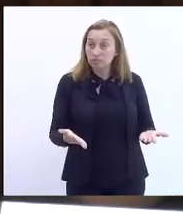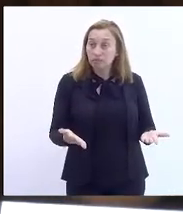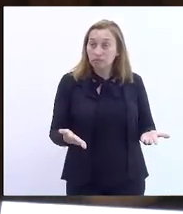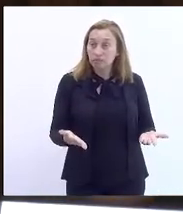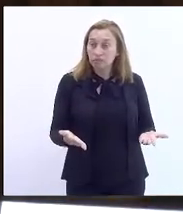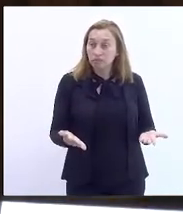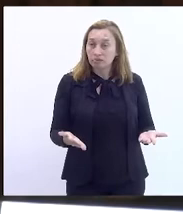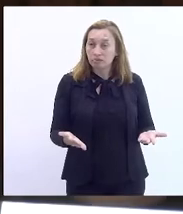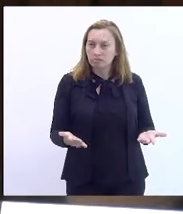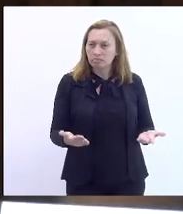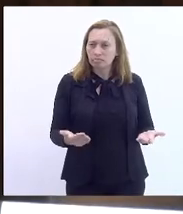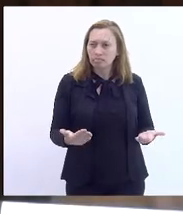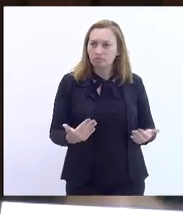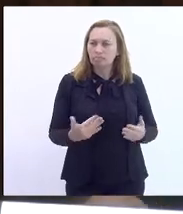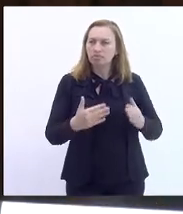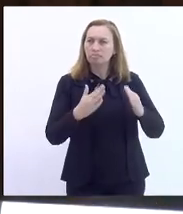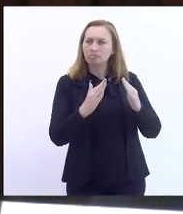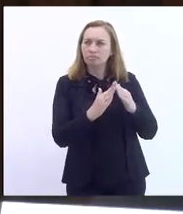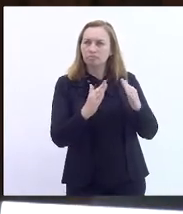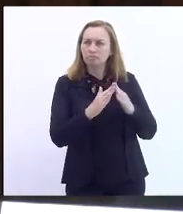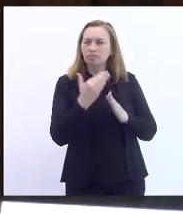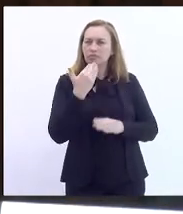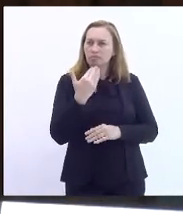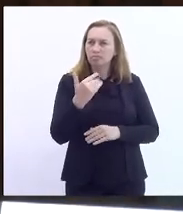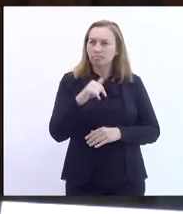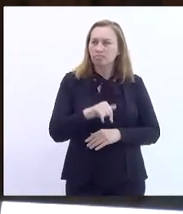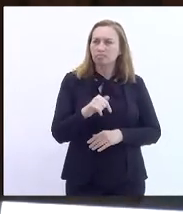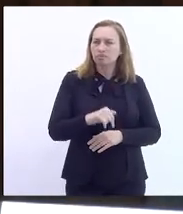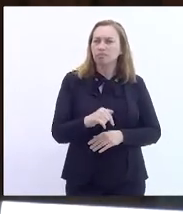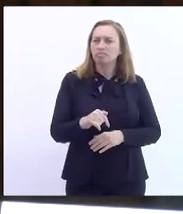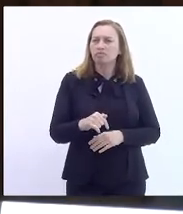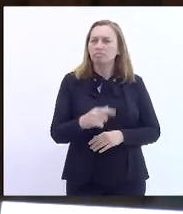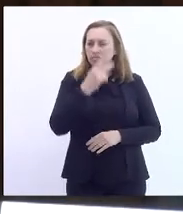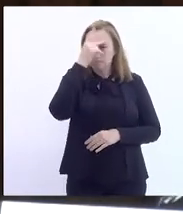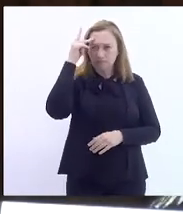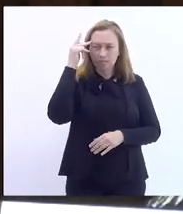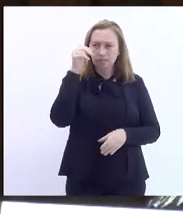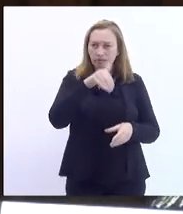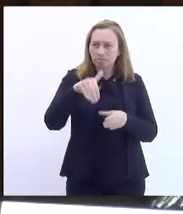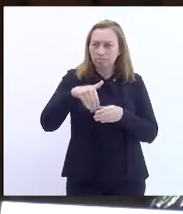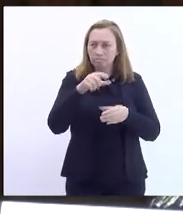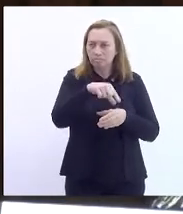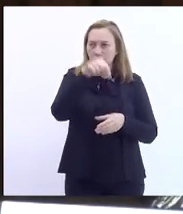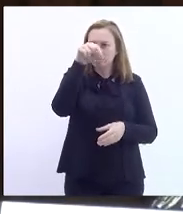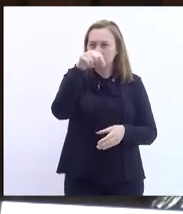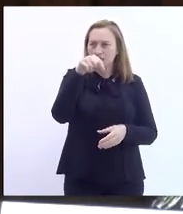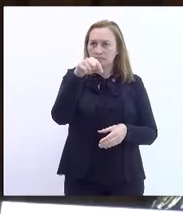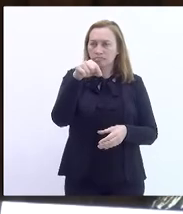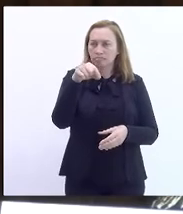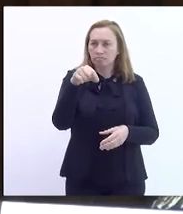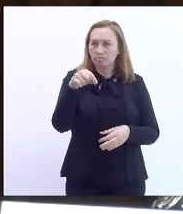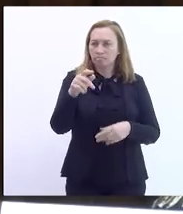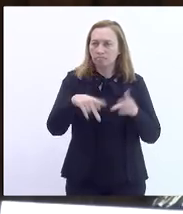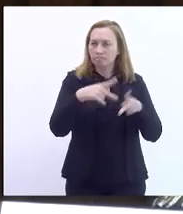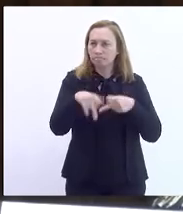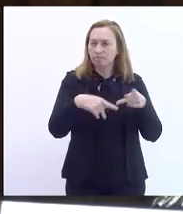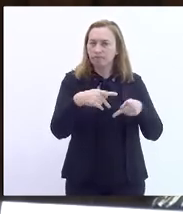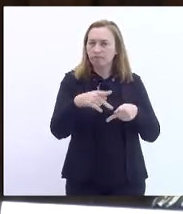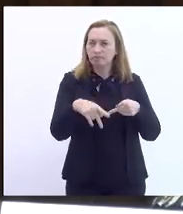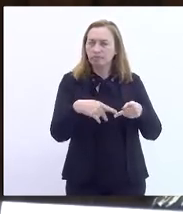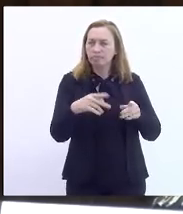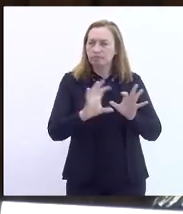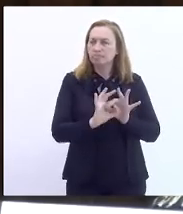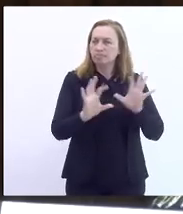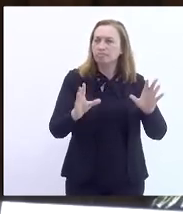gente reivindica dentro de uma casa como essa com pessoas eleitas pelo povo a democracia a gente também tem que reivindicar